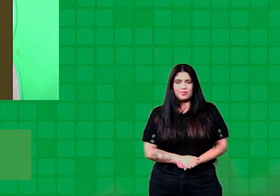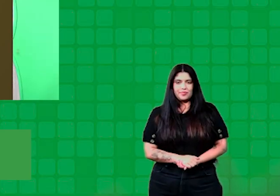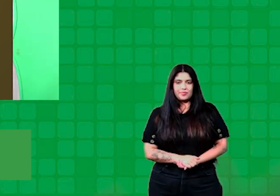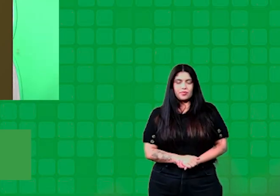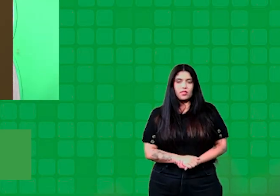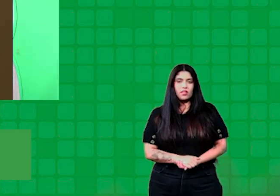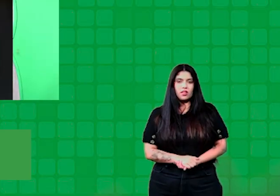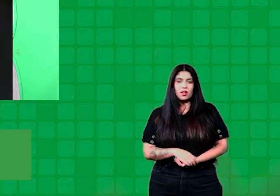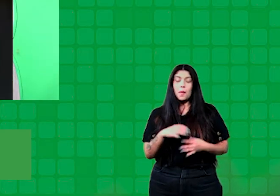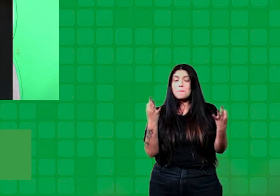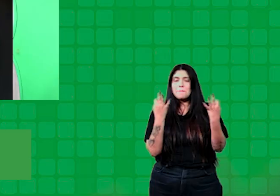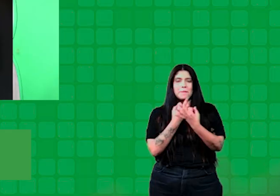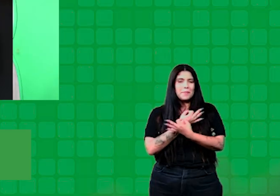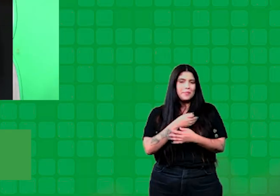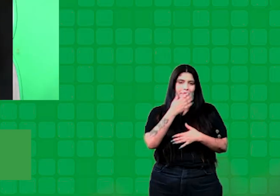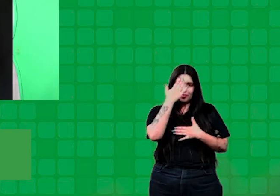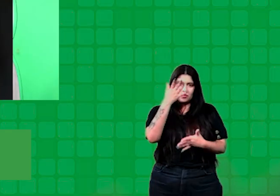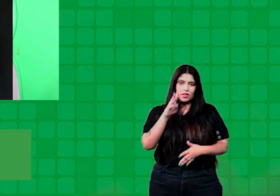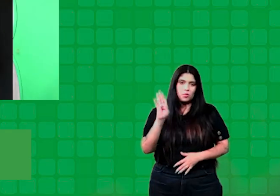Perfeito, obrigado, Bruna.